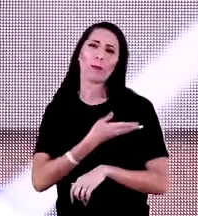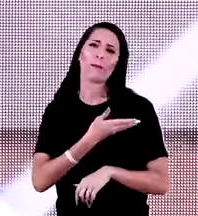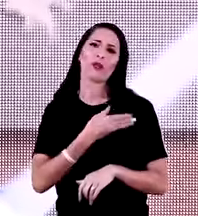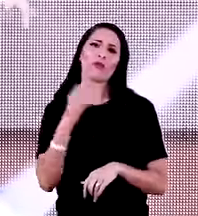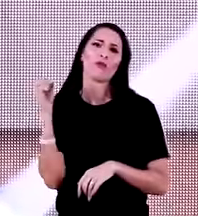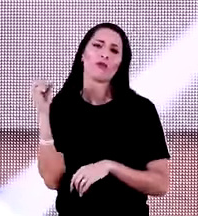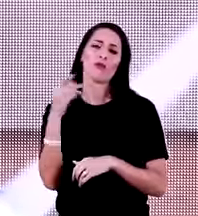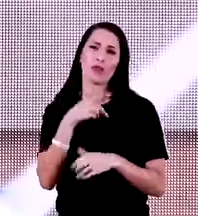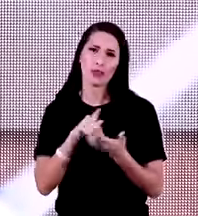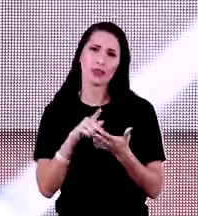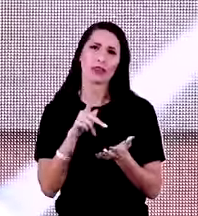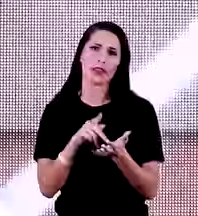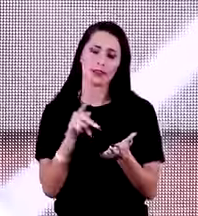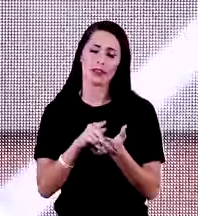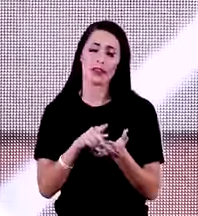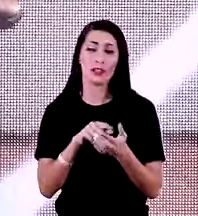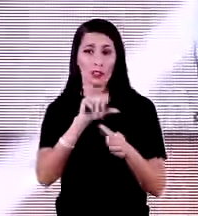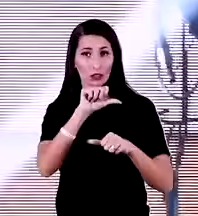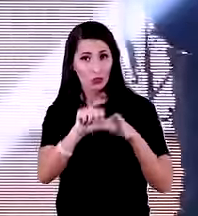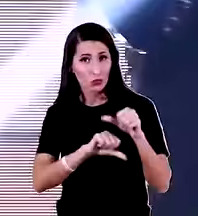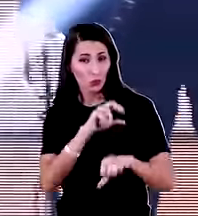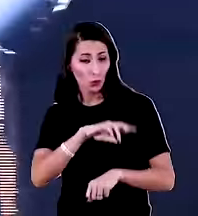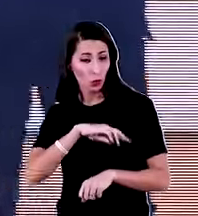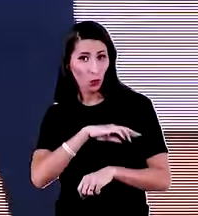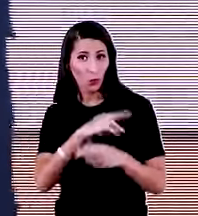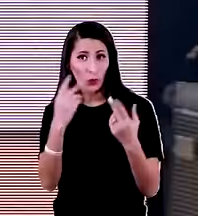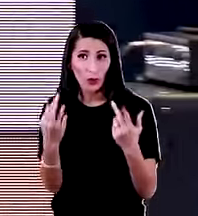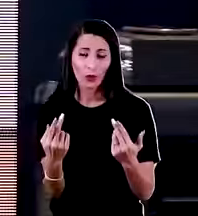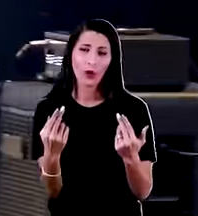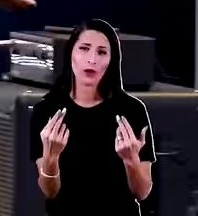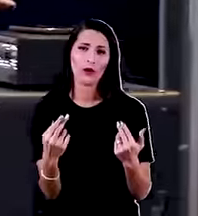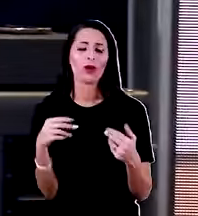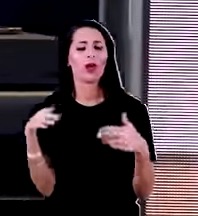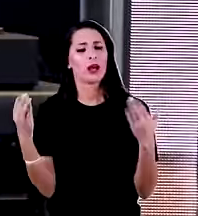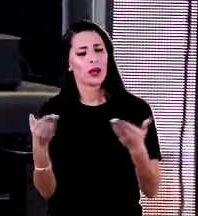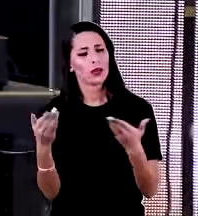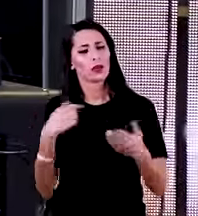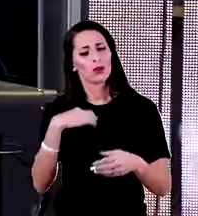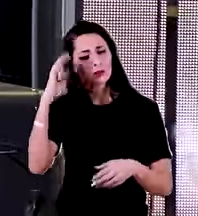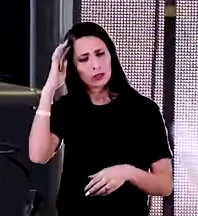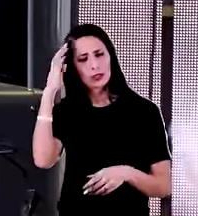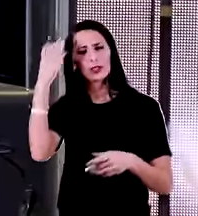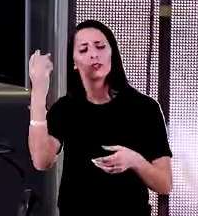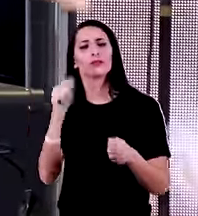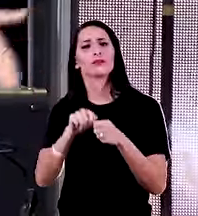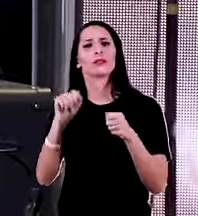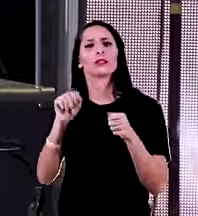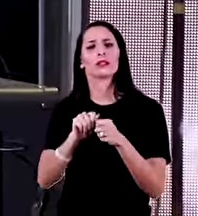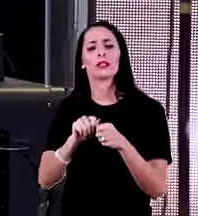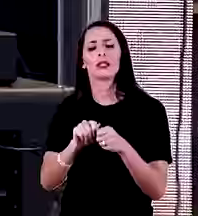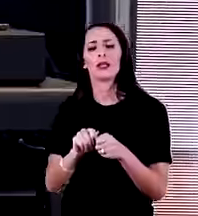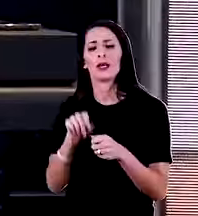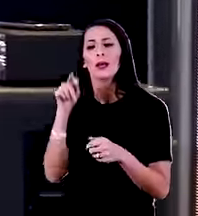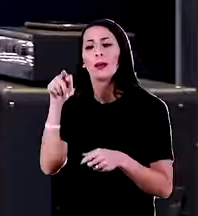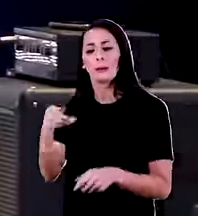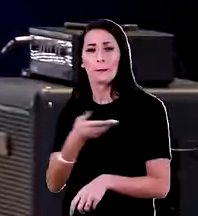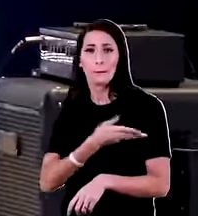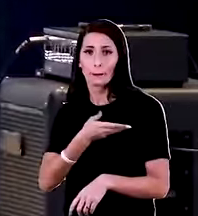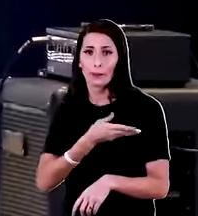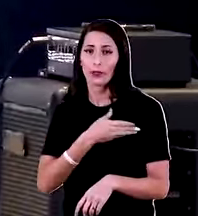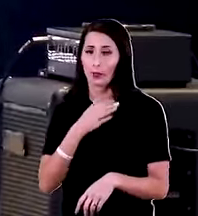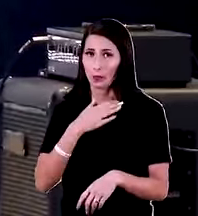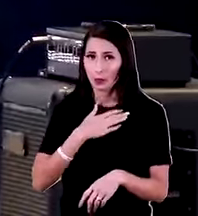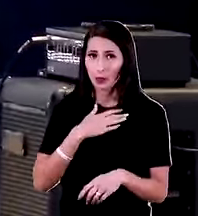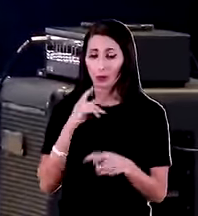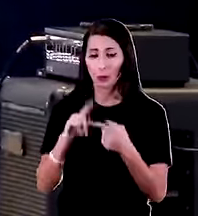Ruth. Ele diz assim, eu decido agora fazer por meu amigo, por quem até talvez não merece. Nesse momento, o